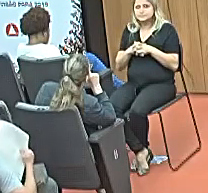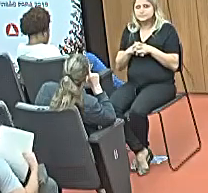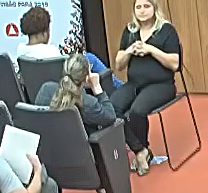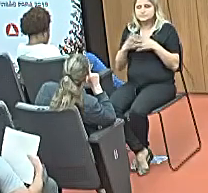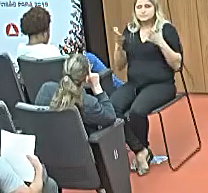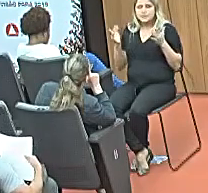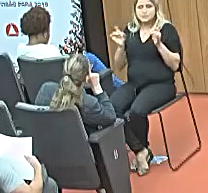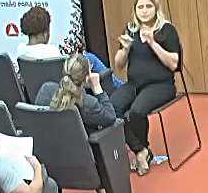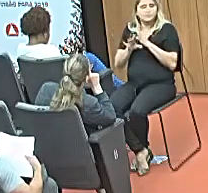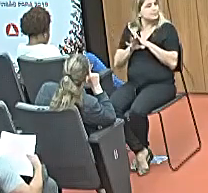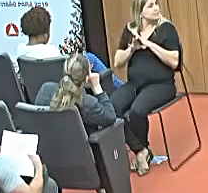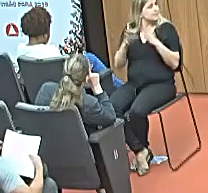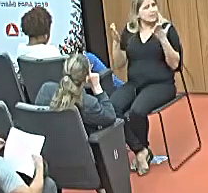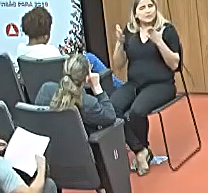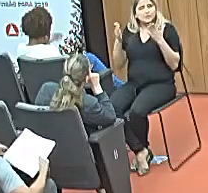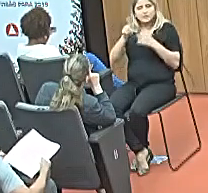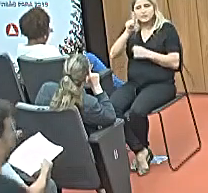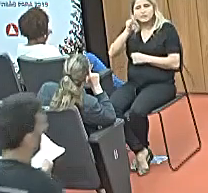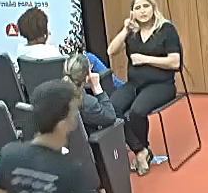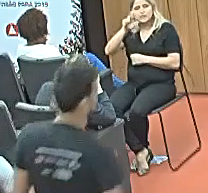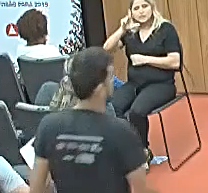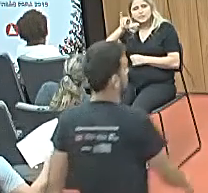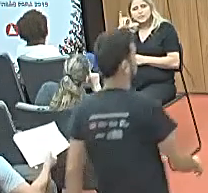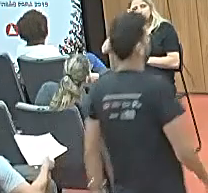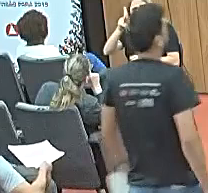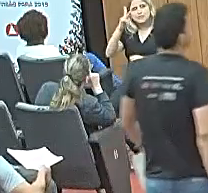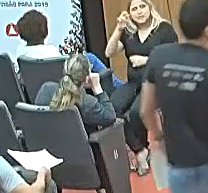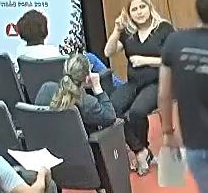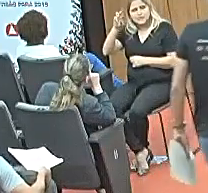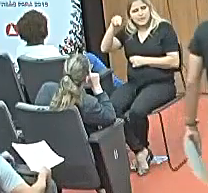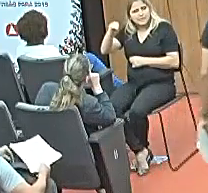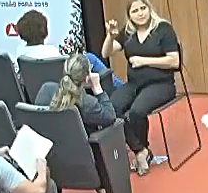agora o guilherme vargas